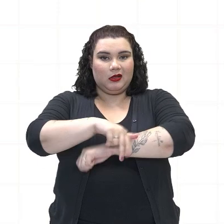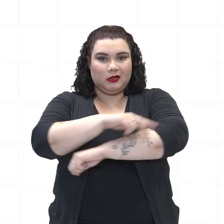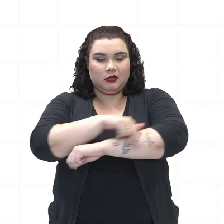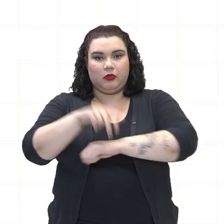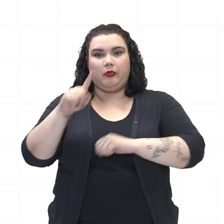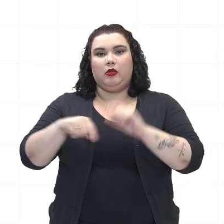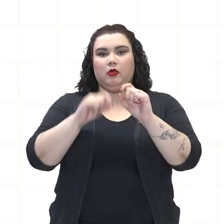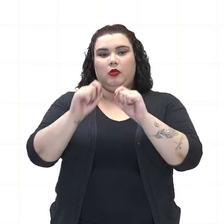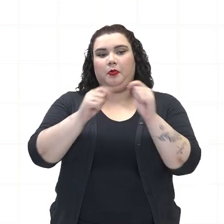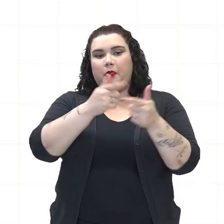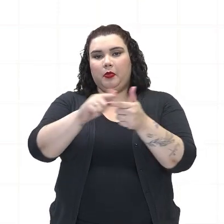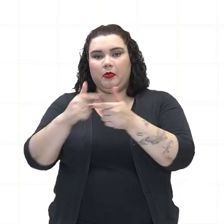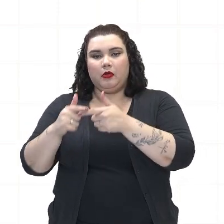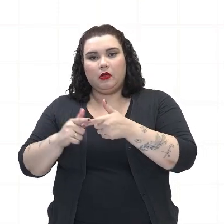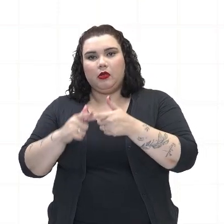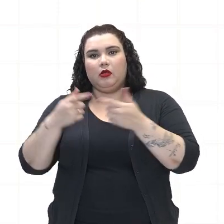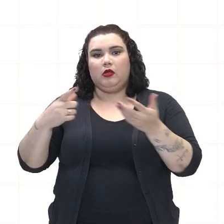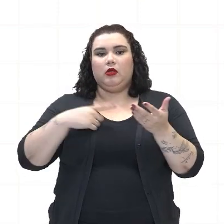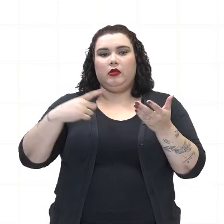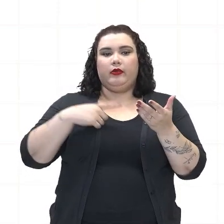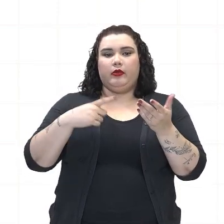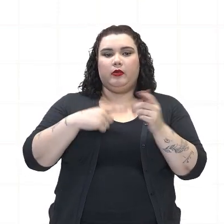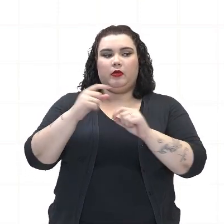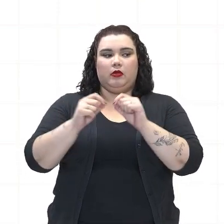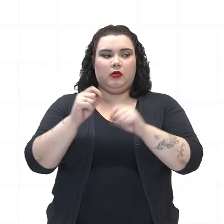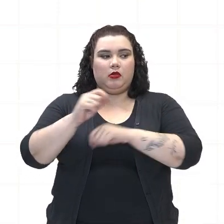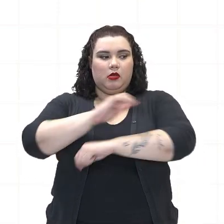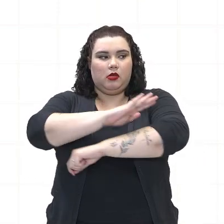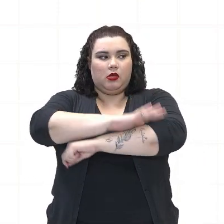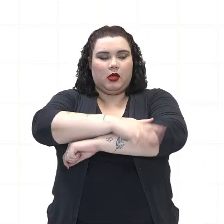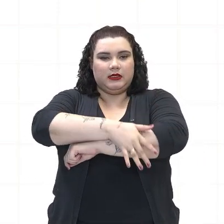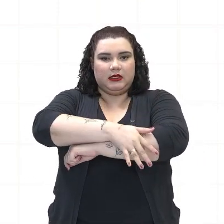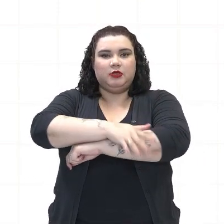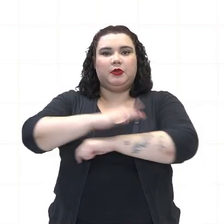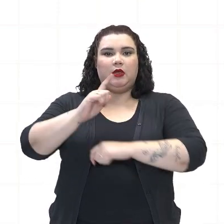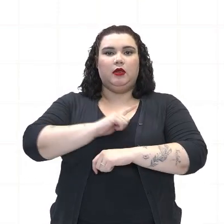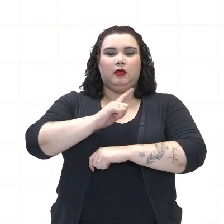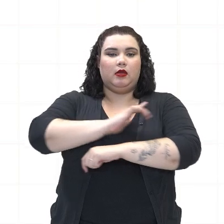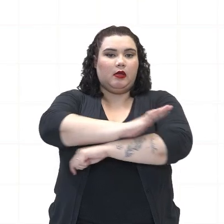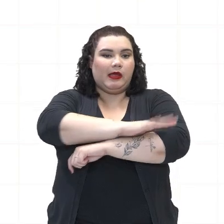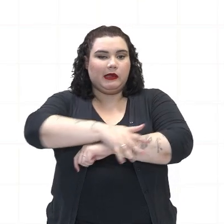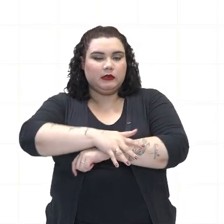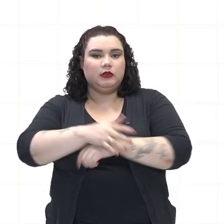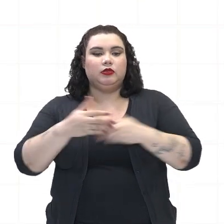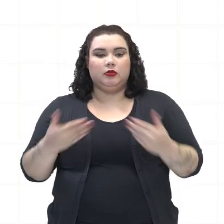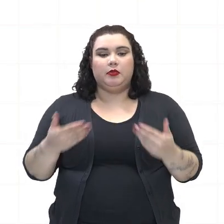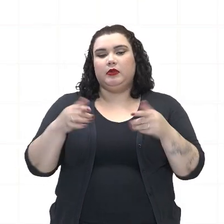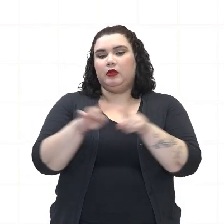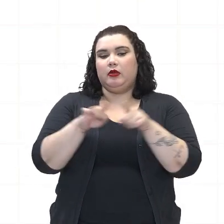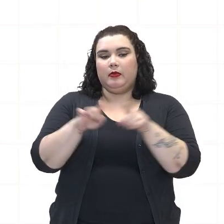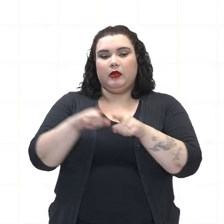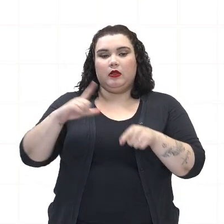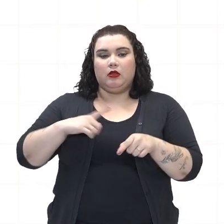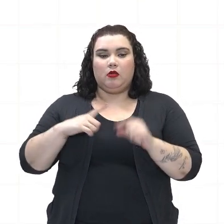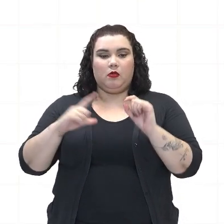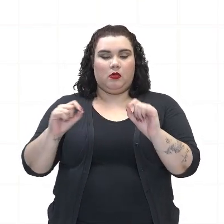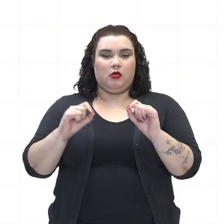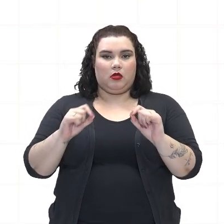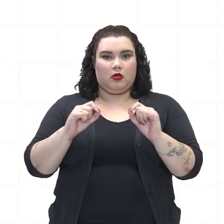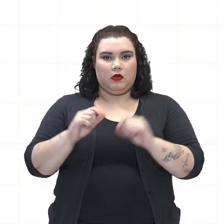De situações ali que envolvem segregação, separação, e envolvem também